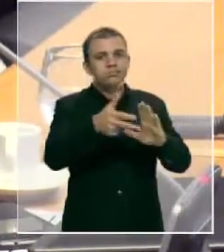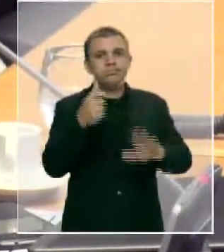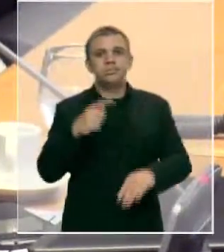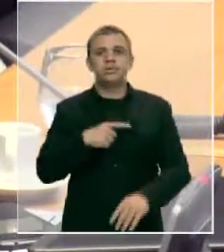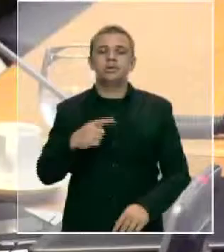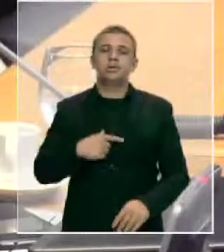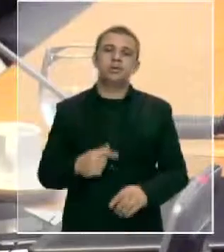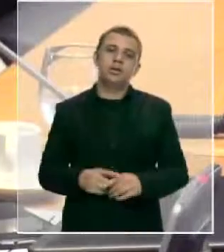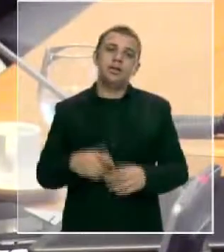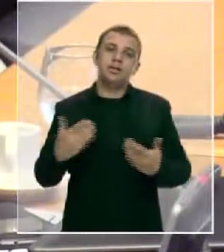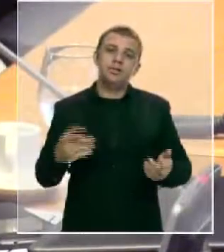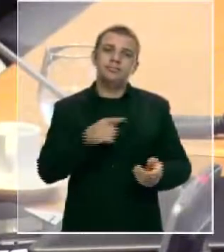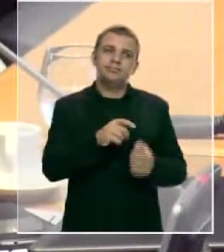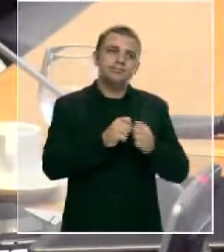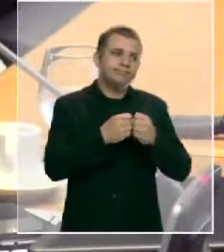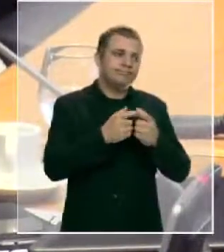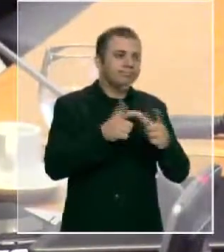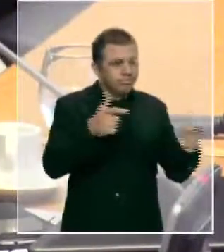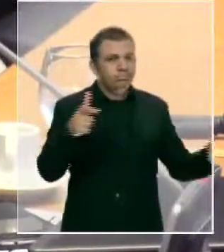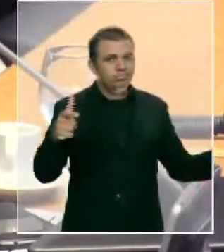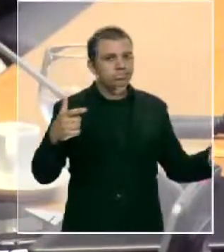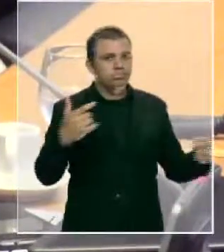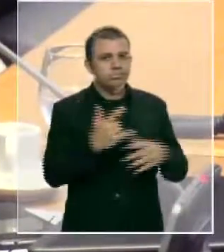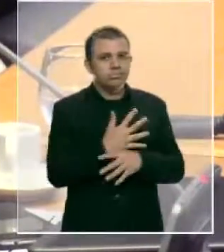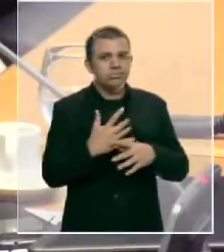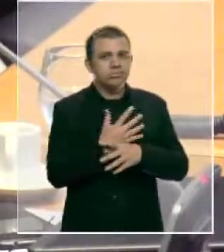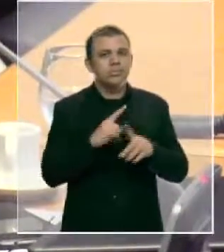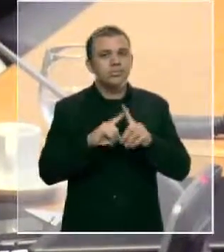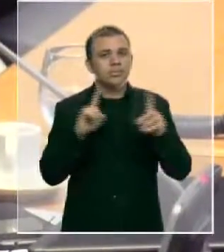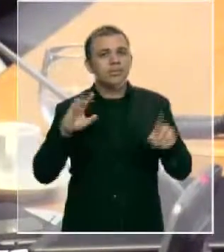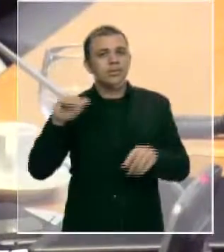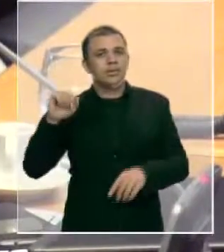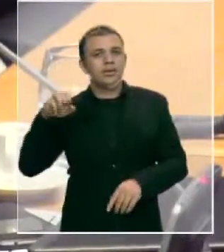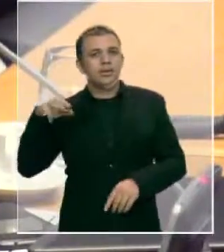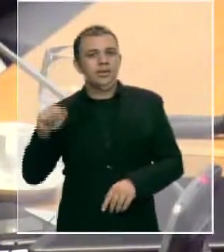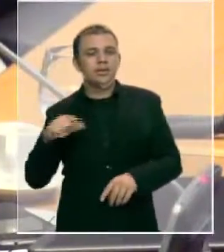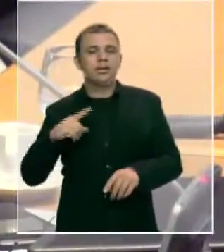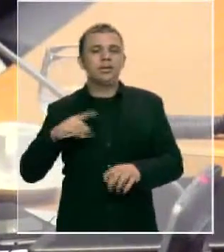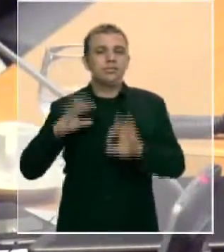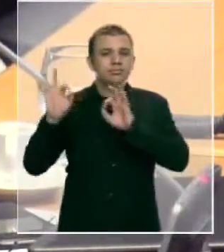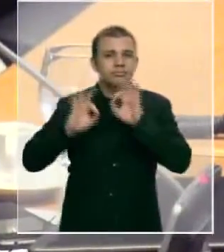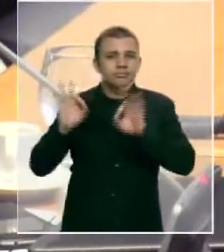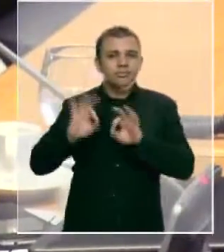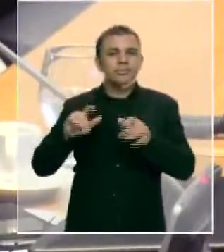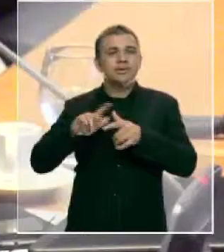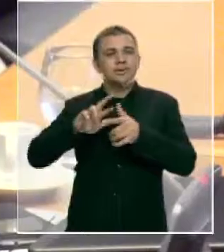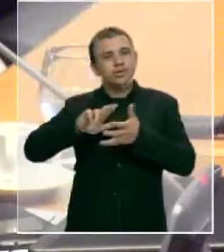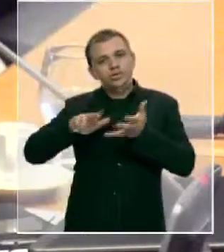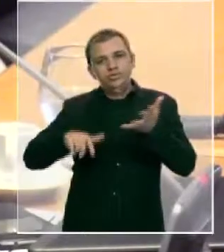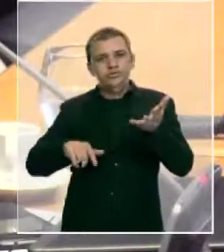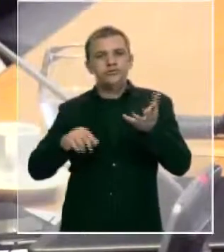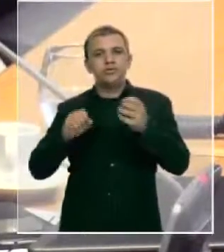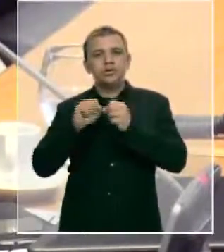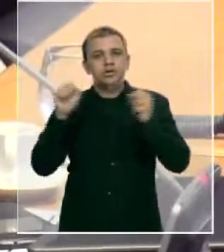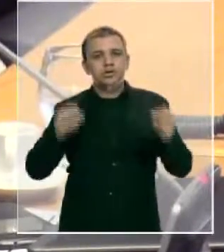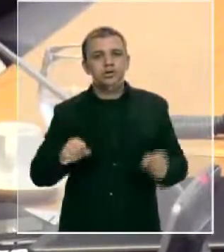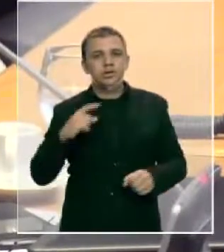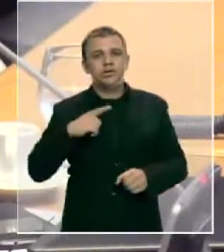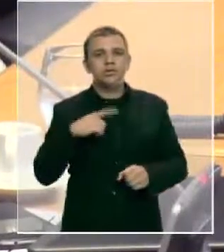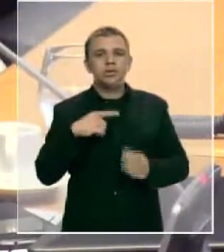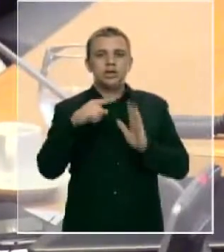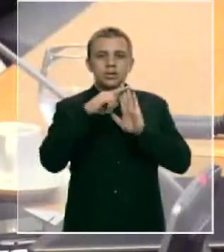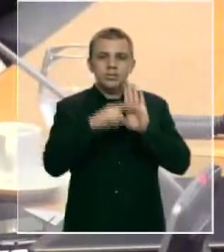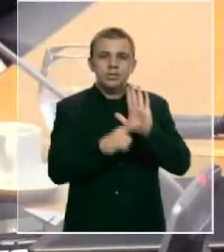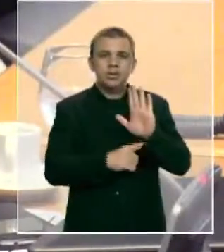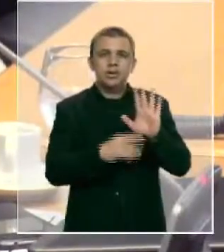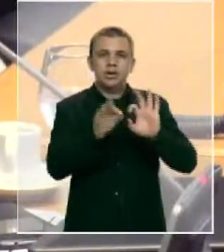de concepção que começou na nossa gestão de abastecimento de água e de esgotamento sanitário de Imperatriz. Eu queria deixar isso registrado.